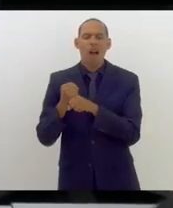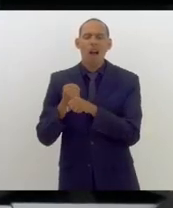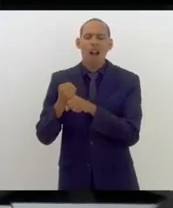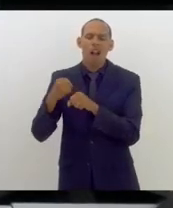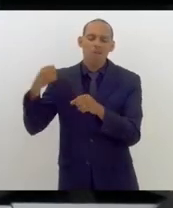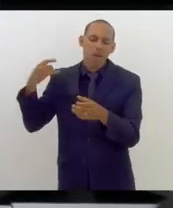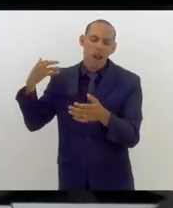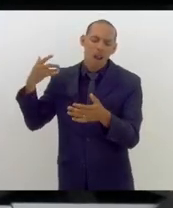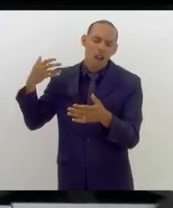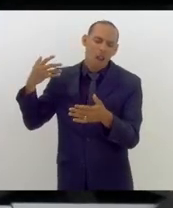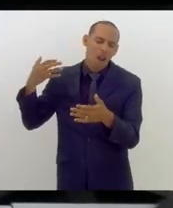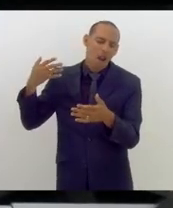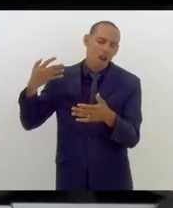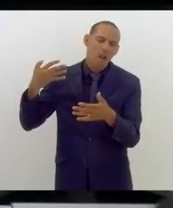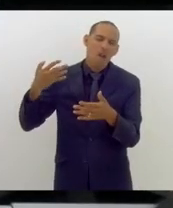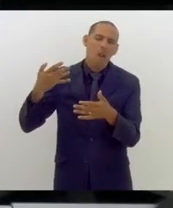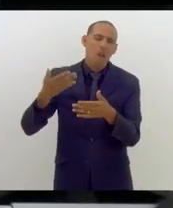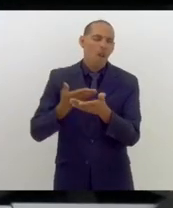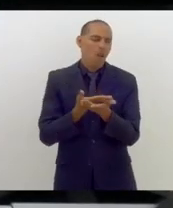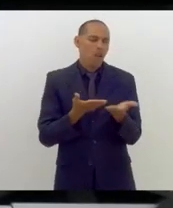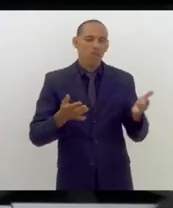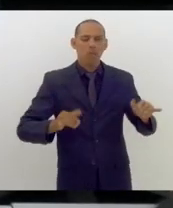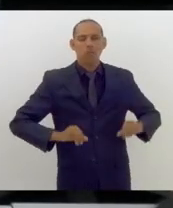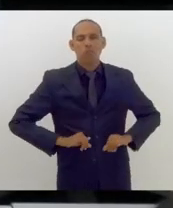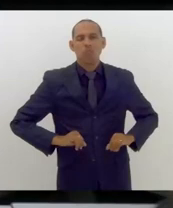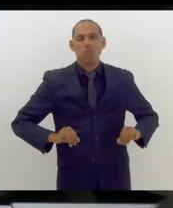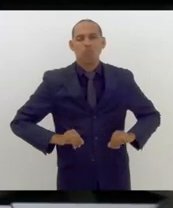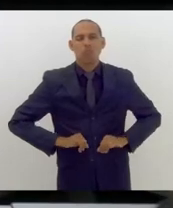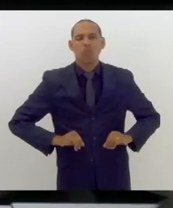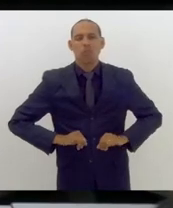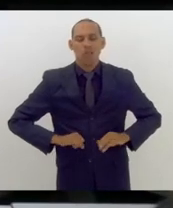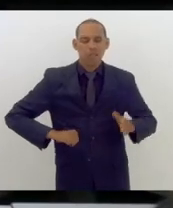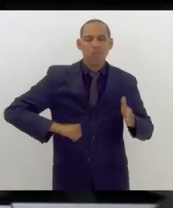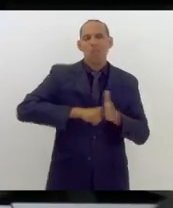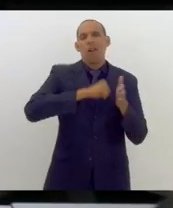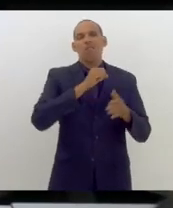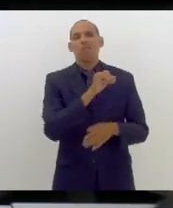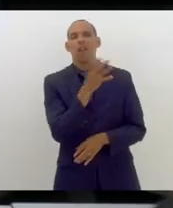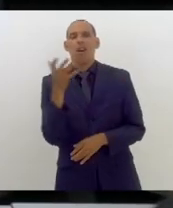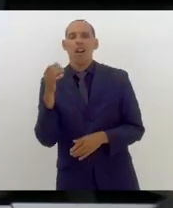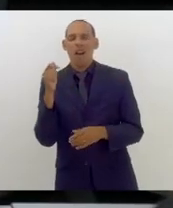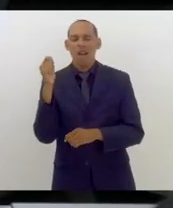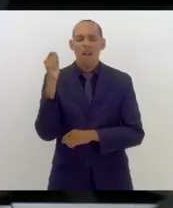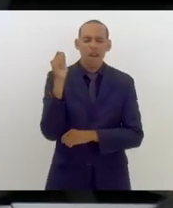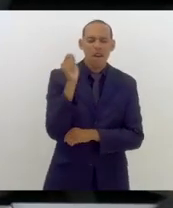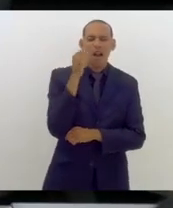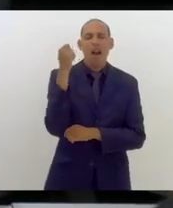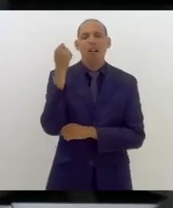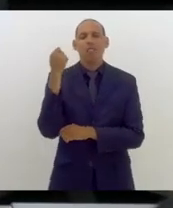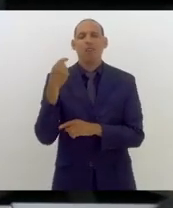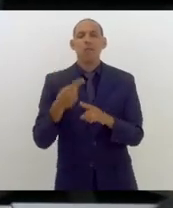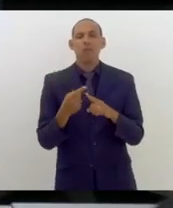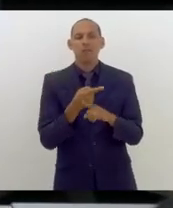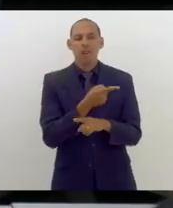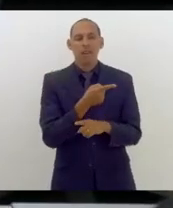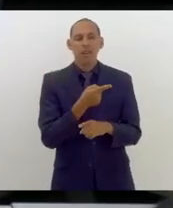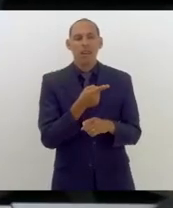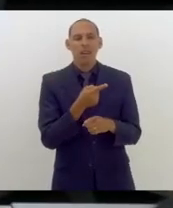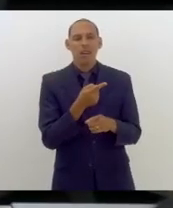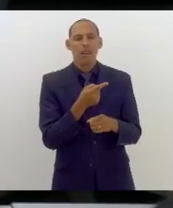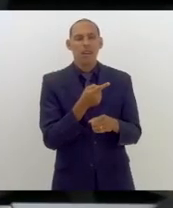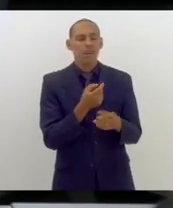a décadas já vem sofrido um grave impacto ambiental por instalações